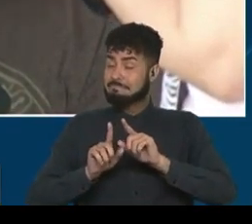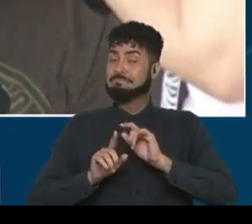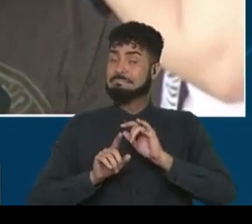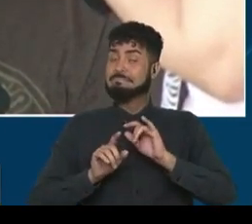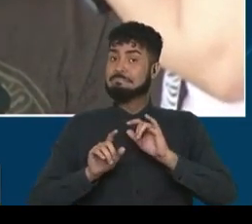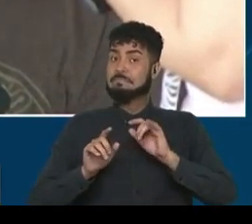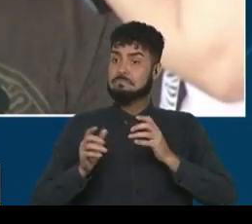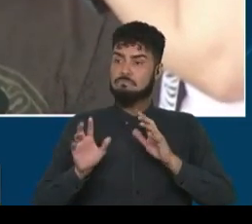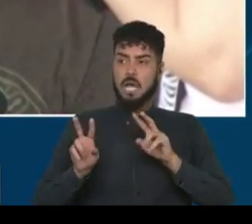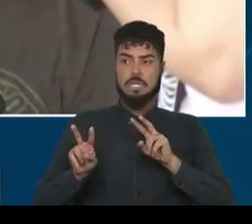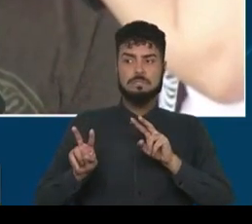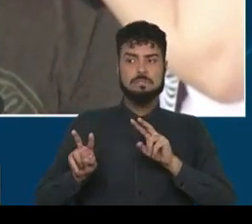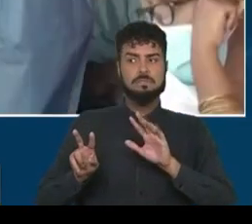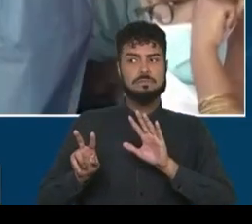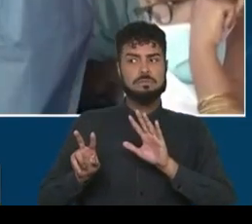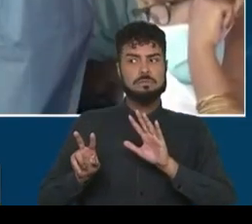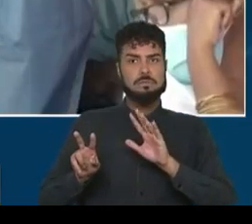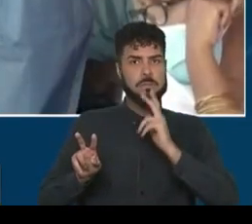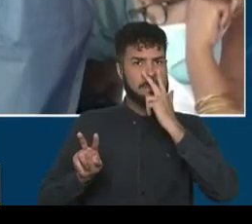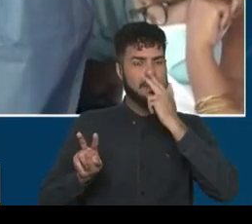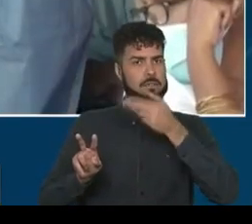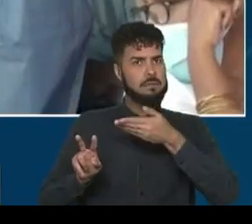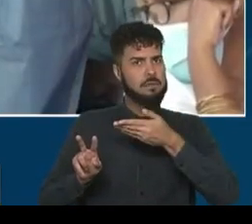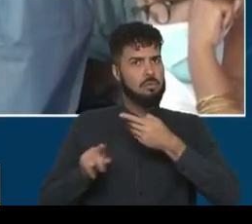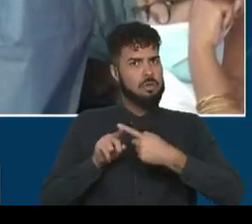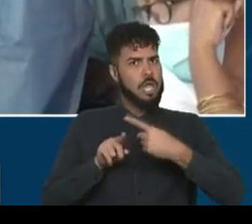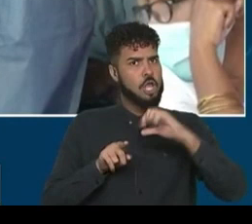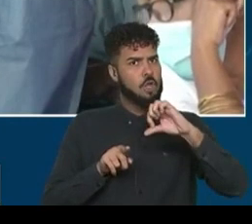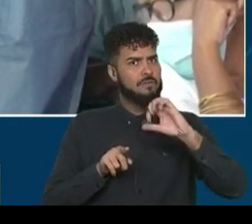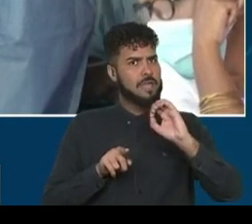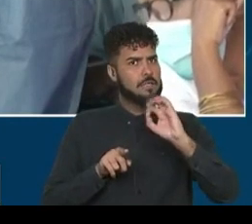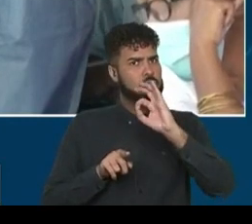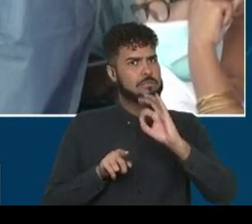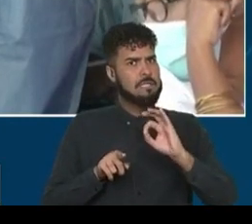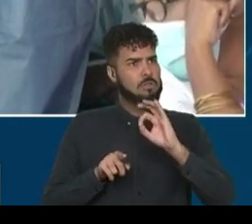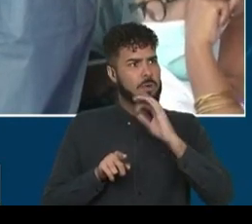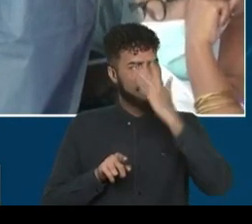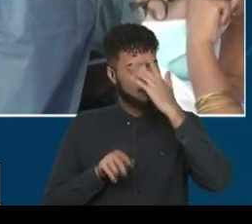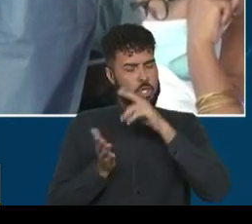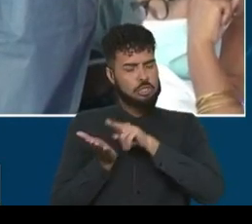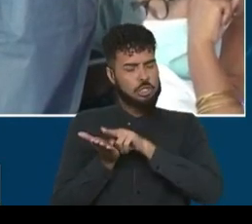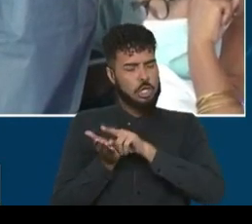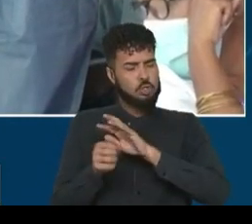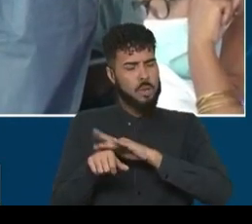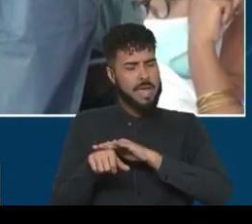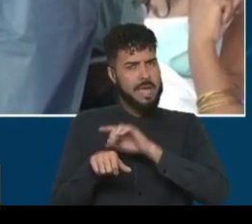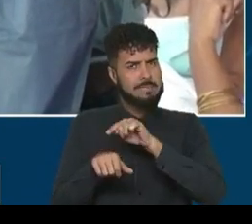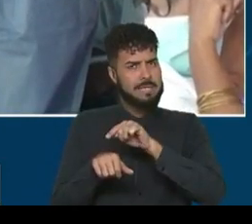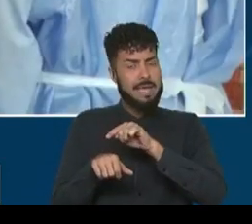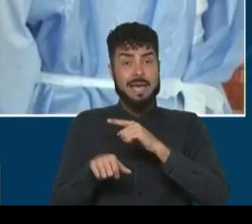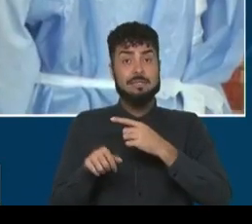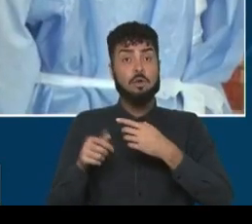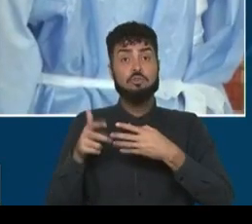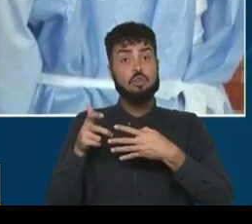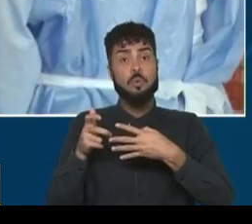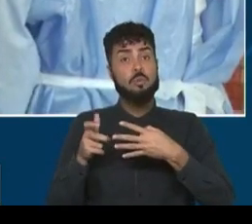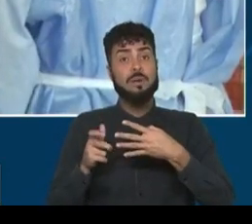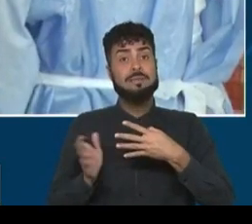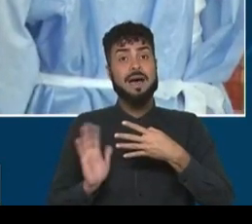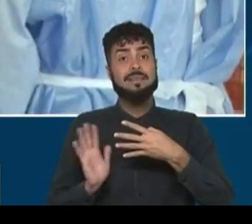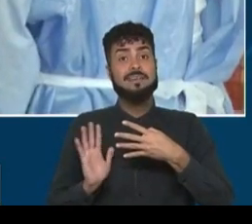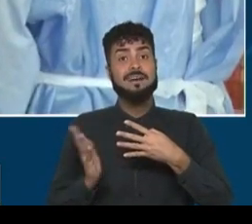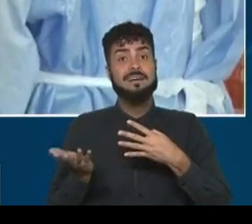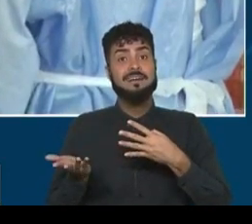de 90% das pessoas hospitalizadas com a doença não tomaram nenhuma dose da